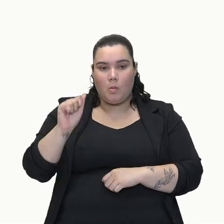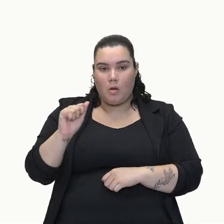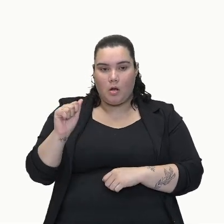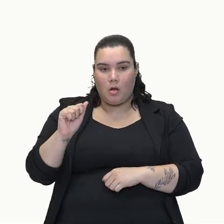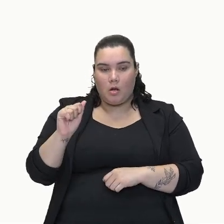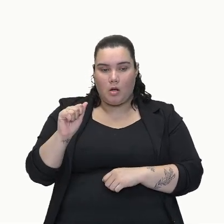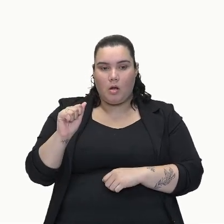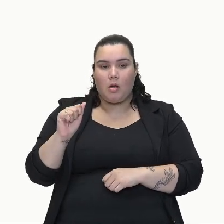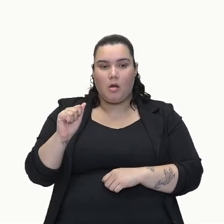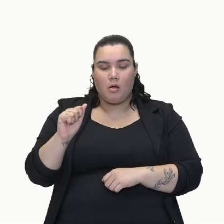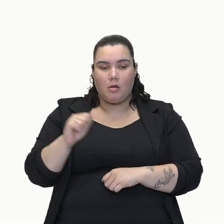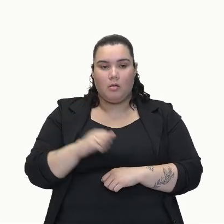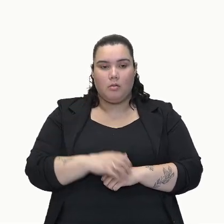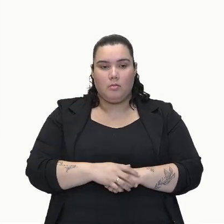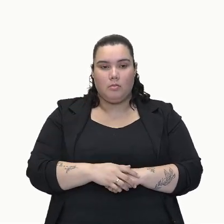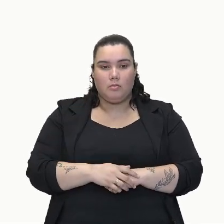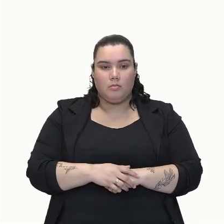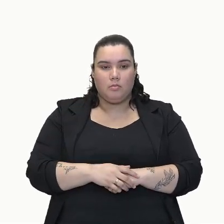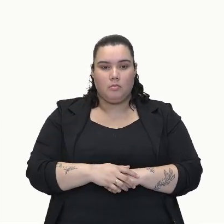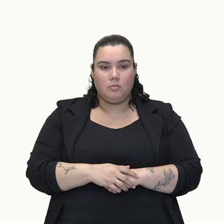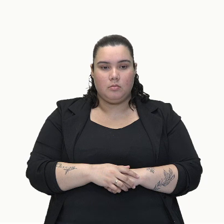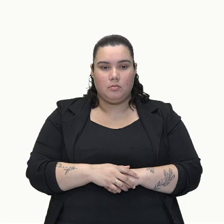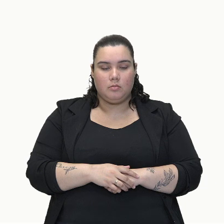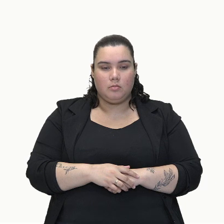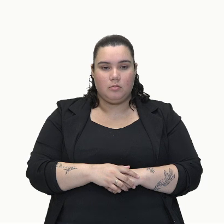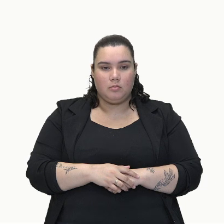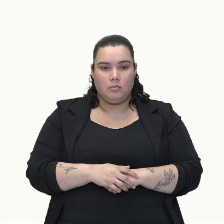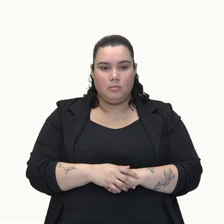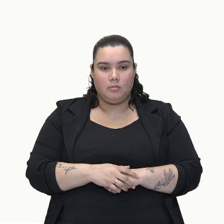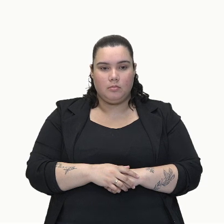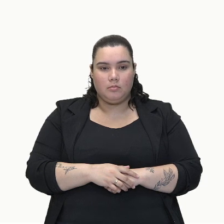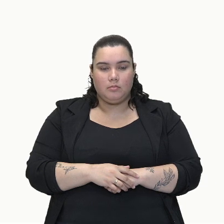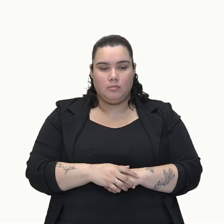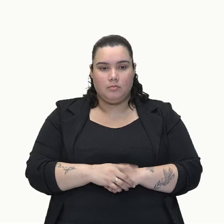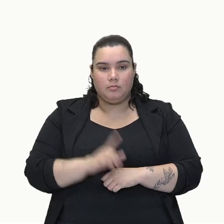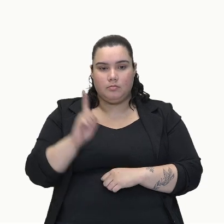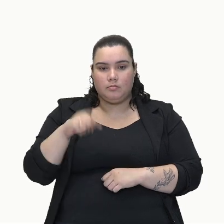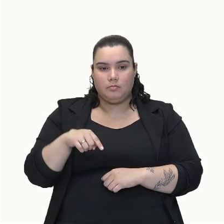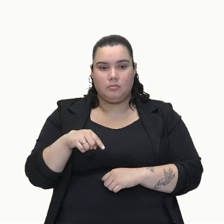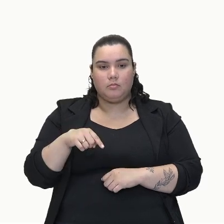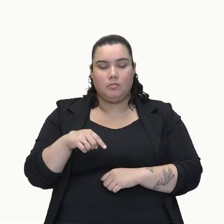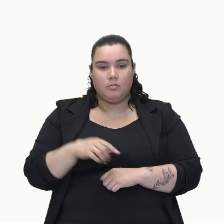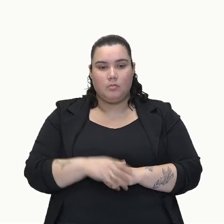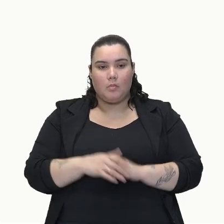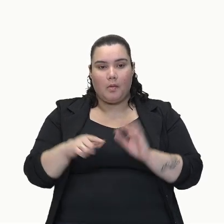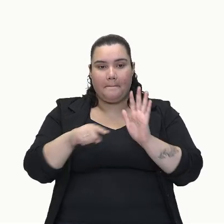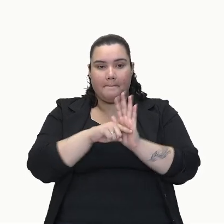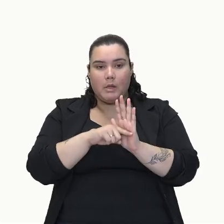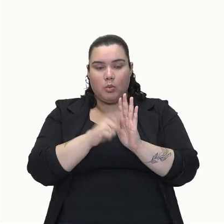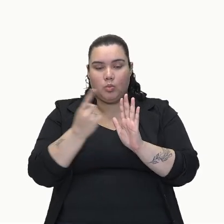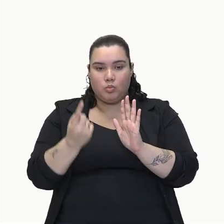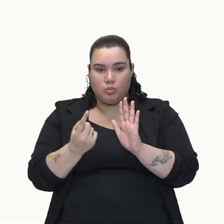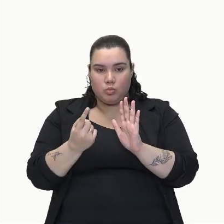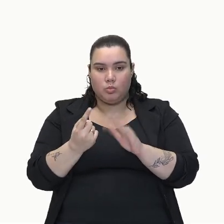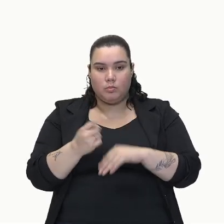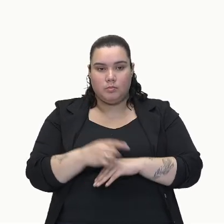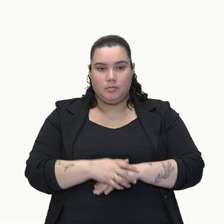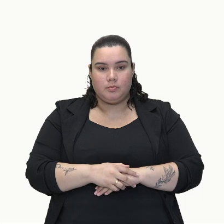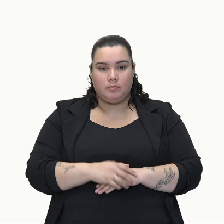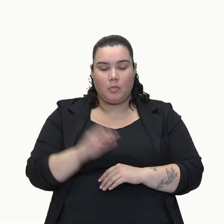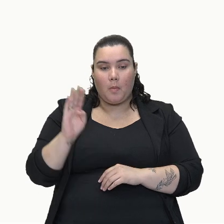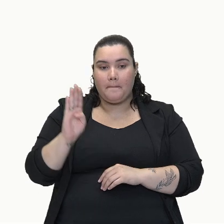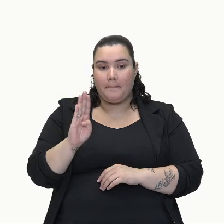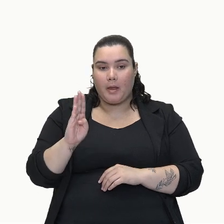frente do x ao quadrado. Nesse caso, é o menos 1. O